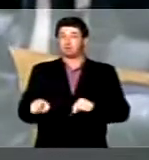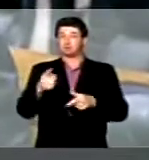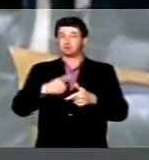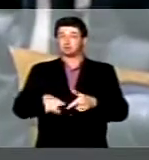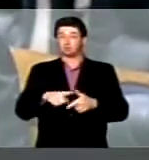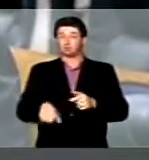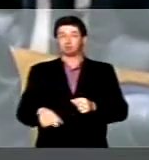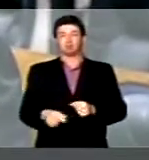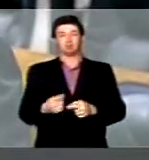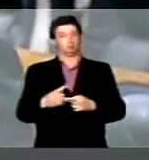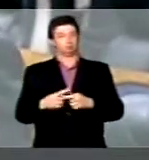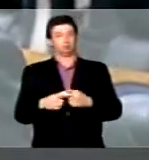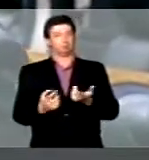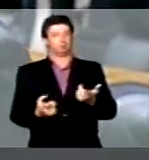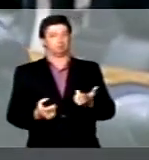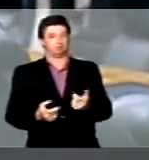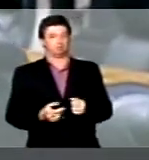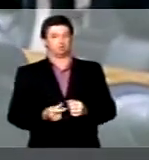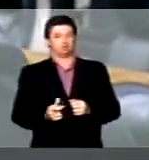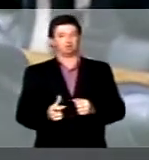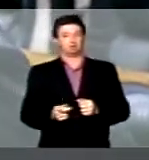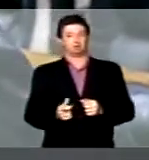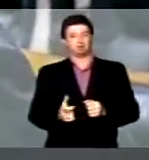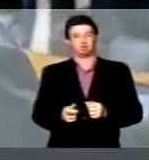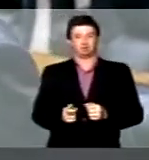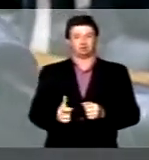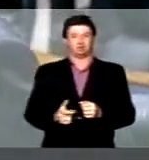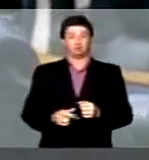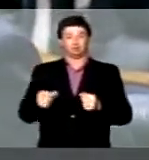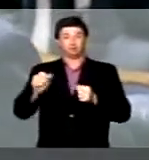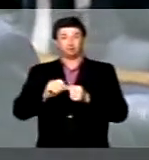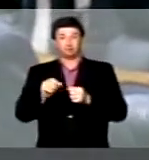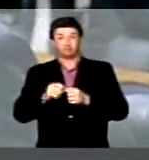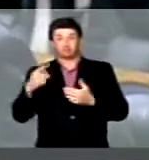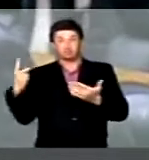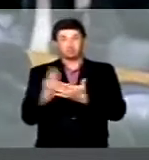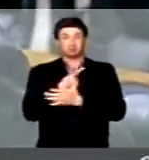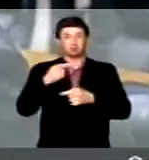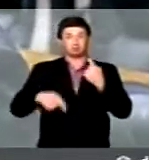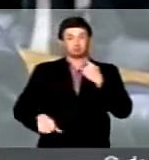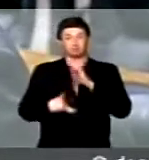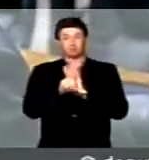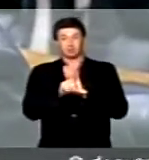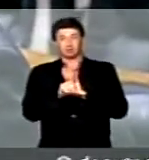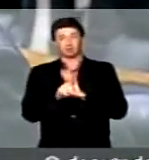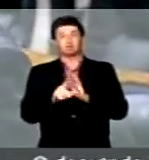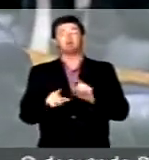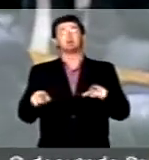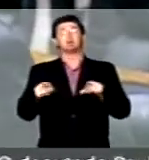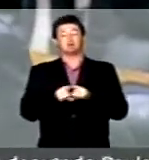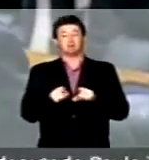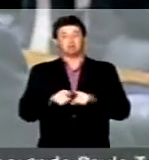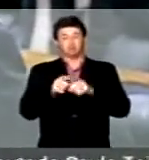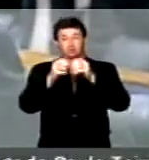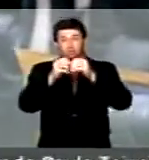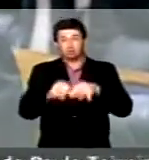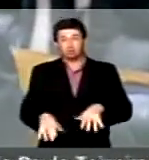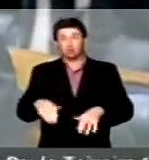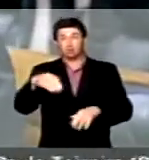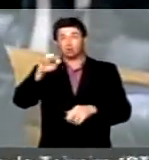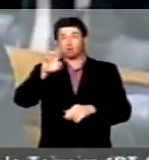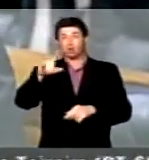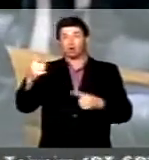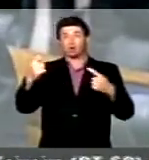questão. Porque não só cometeram uma ilegalidade, como tem danos